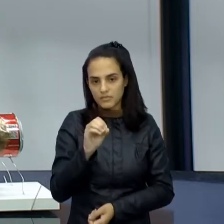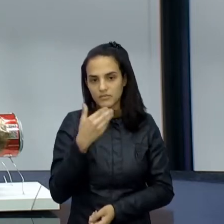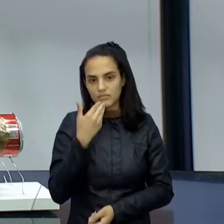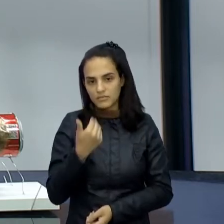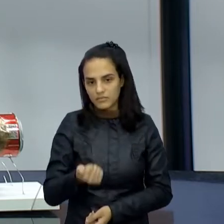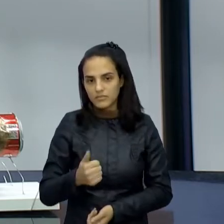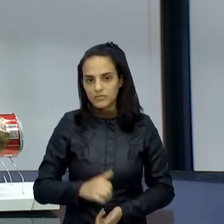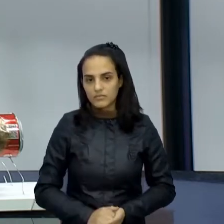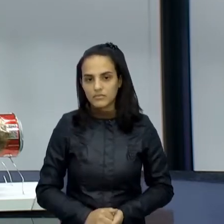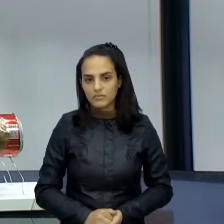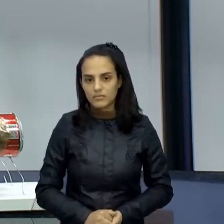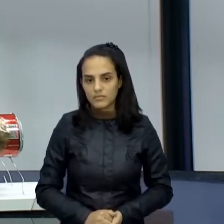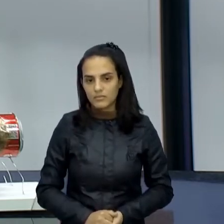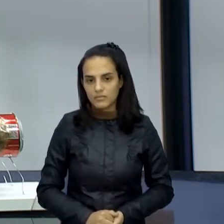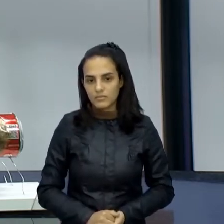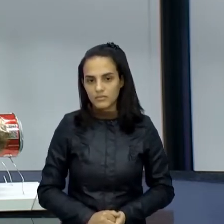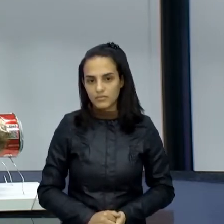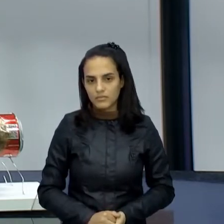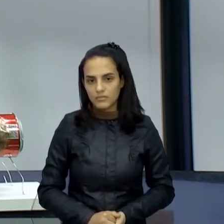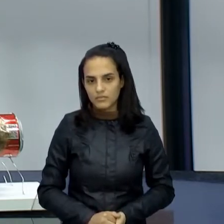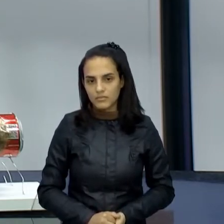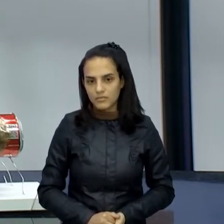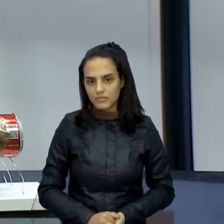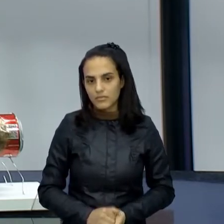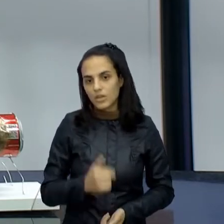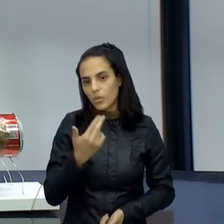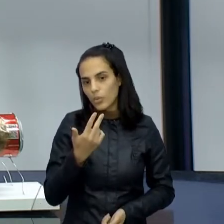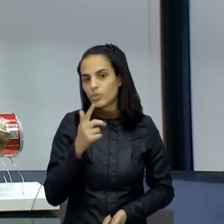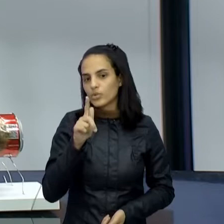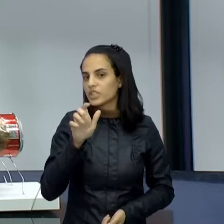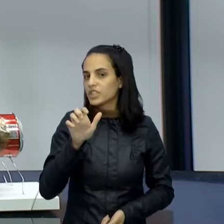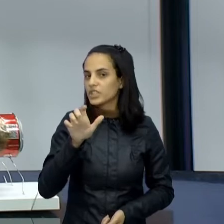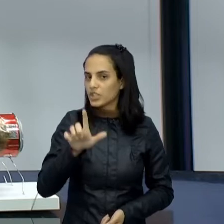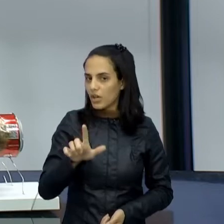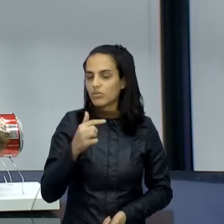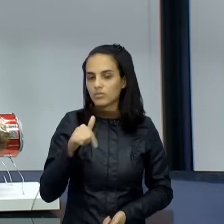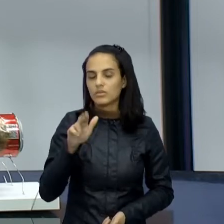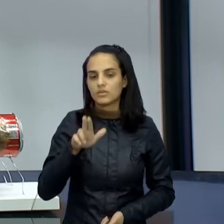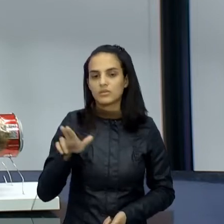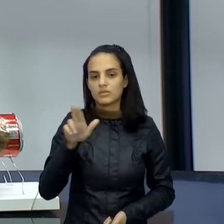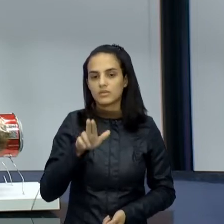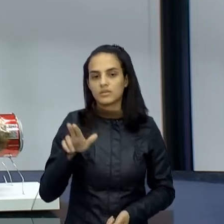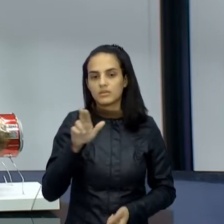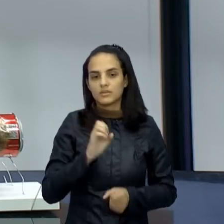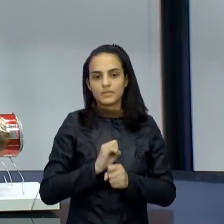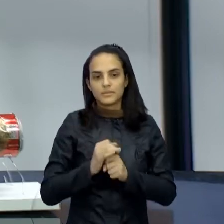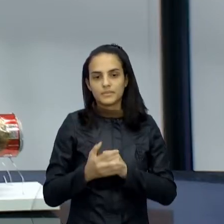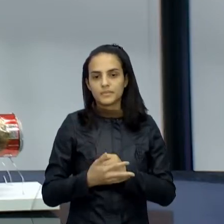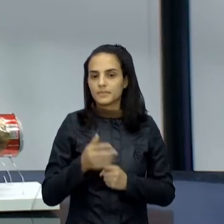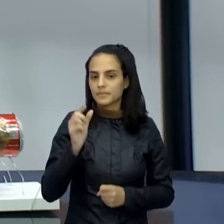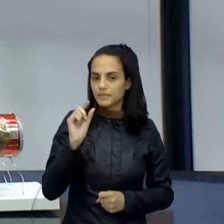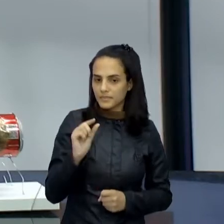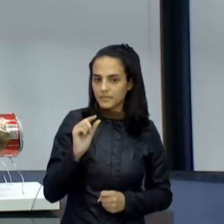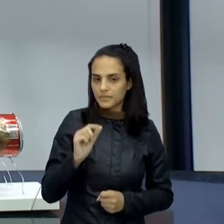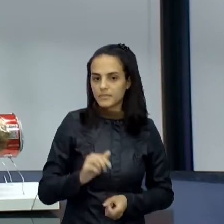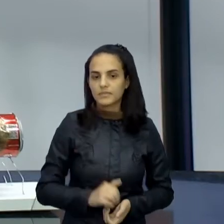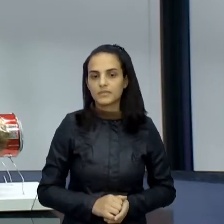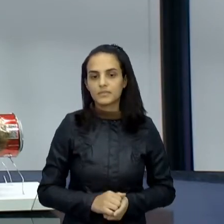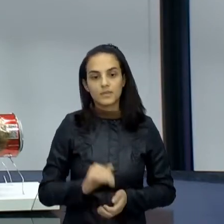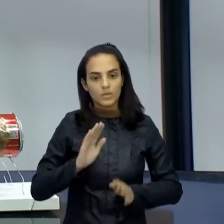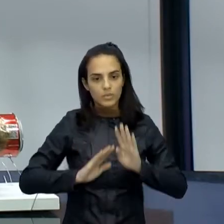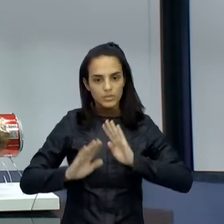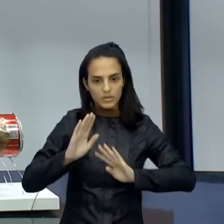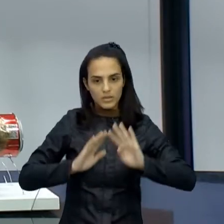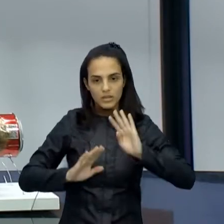tá bom? Porque o outro dá mais... Ou esse em gel que a gente está utilizando aí durante a pandemia. Então, põe um pouco aqui, toma